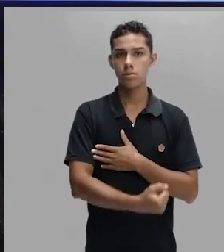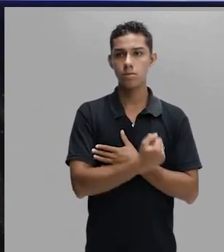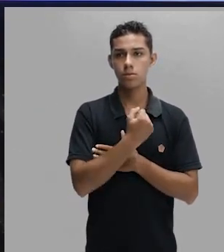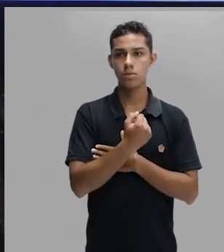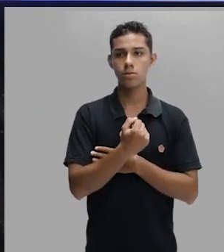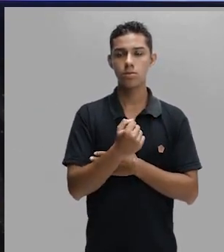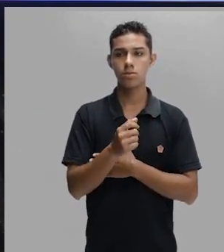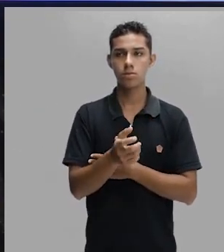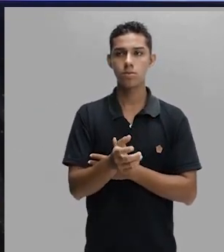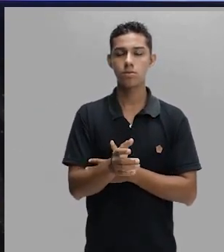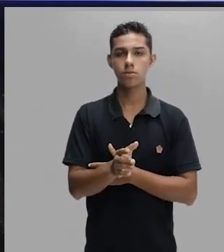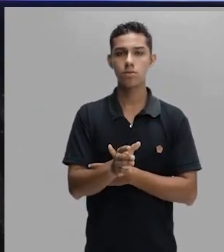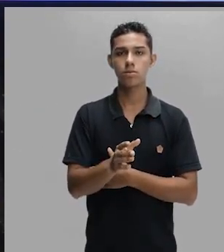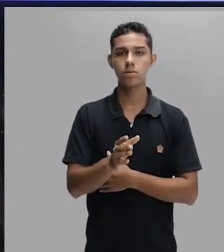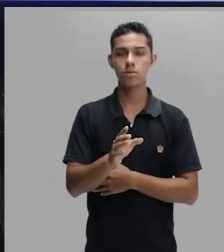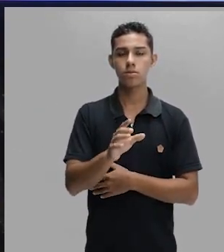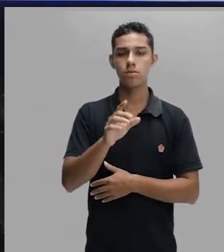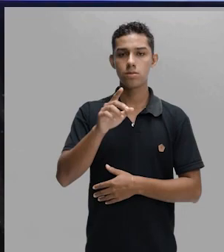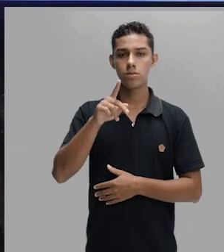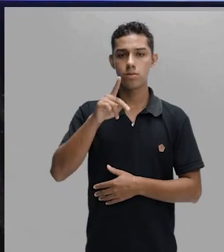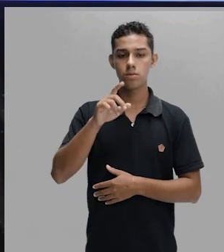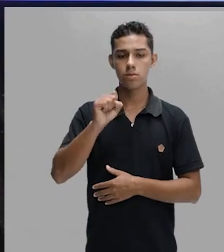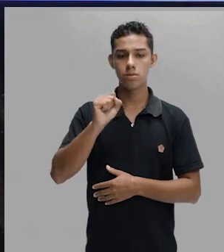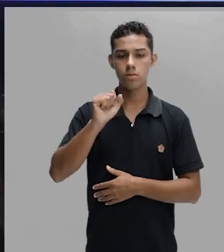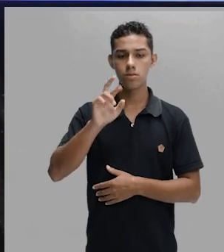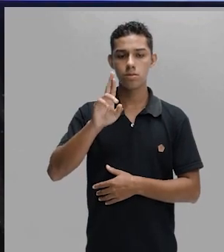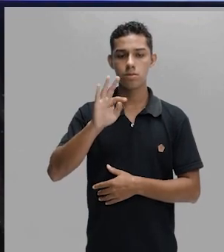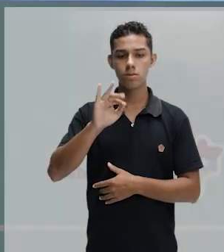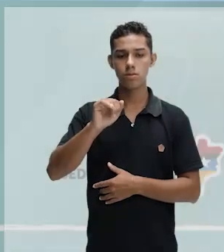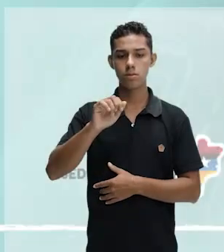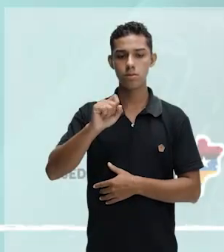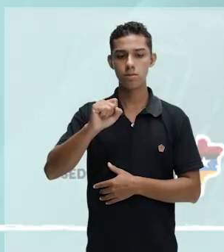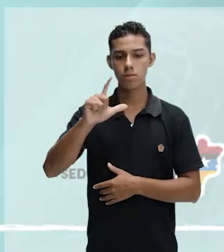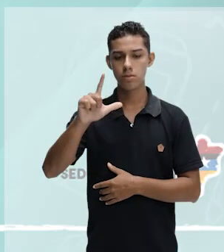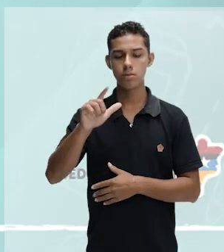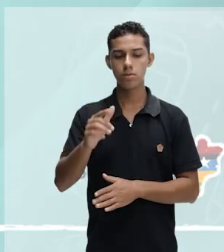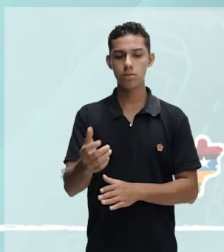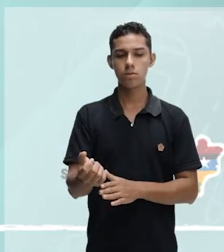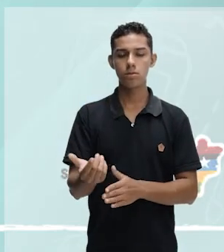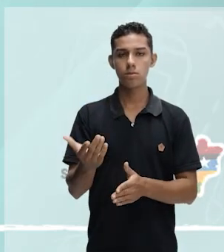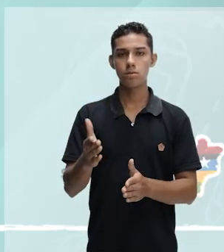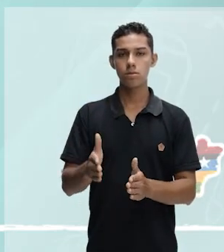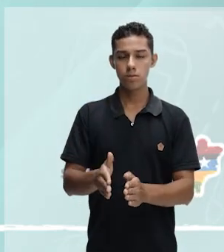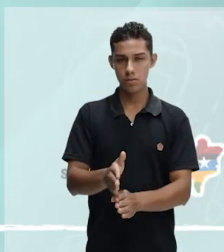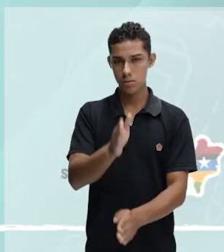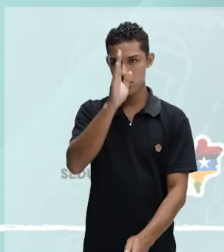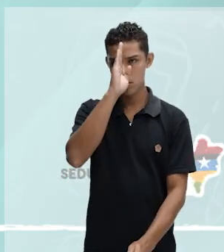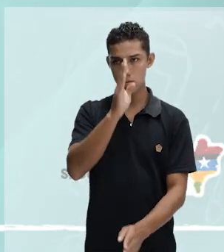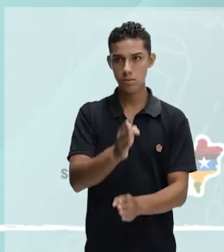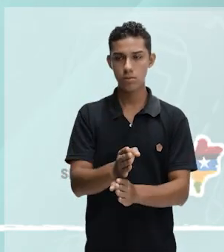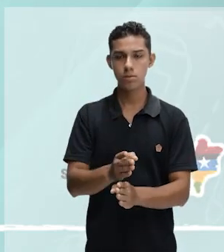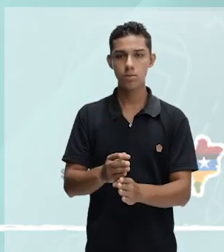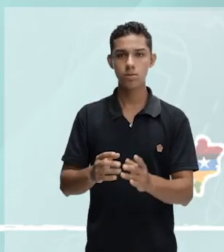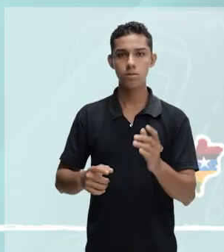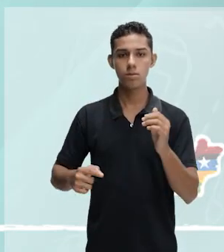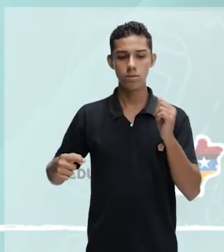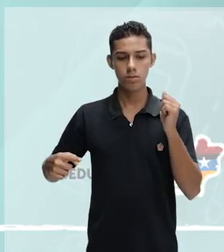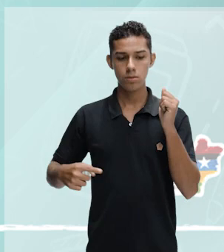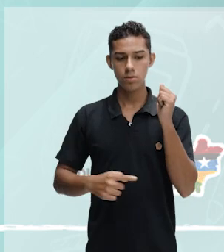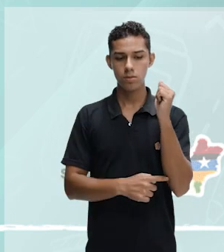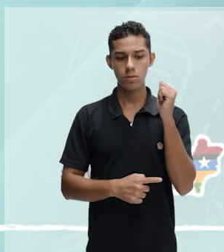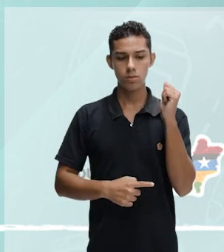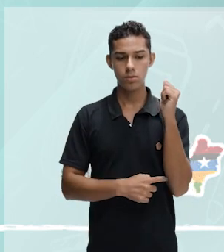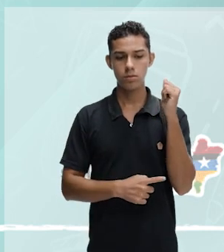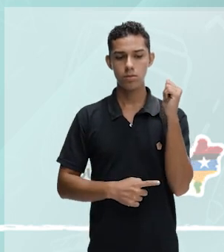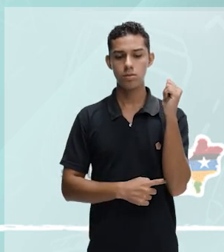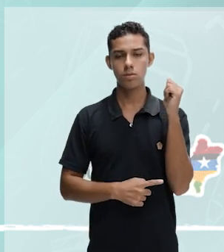cortando aqui? É o plano sagital. Então, todo movimento tem que deslizar por cima desse plano. E está aqui o parafuso, ó,